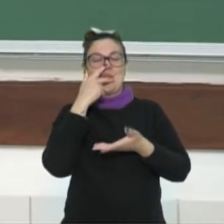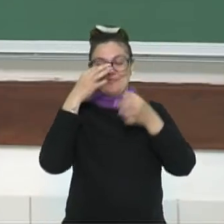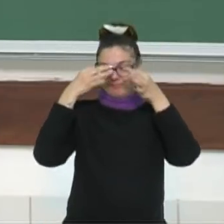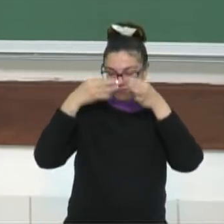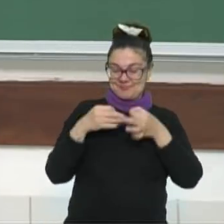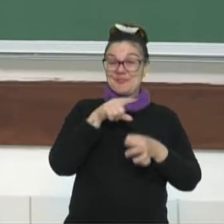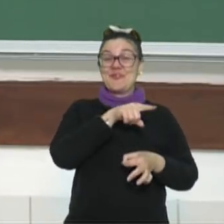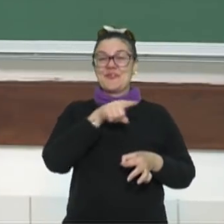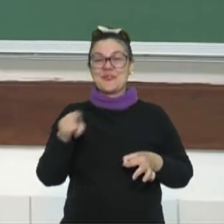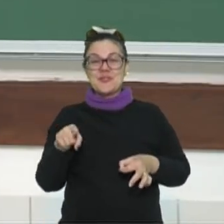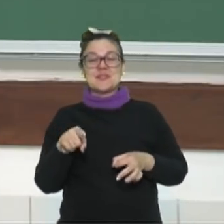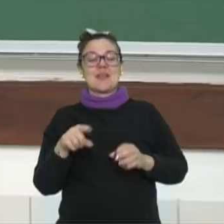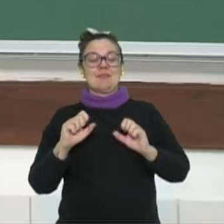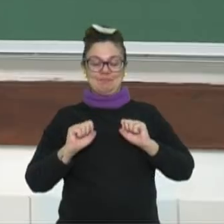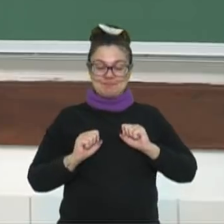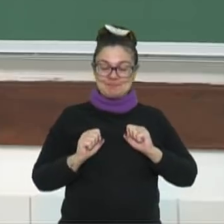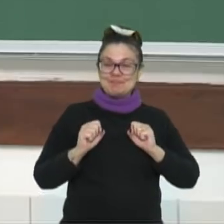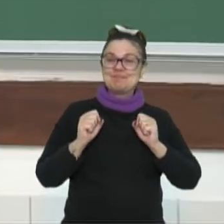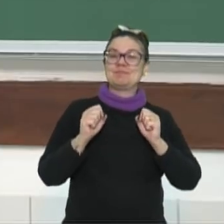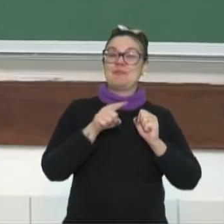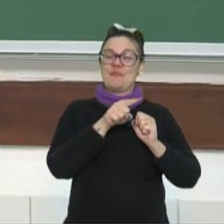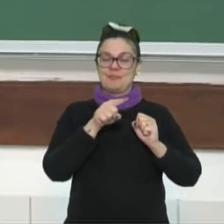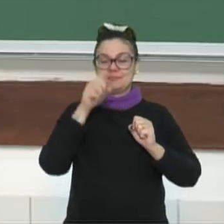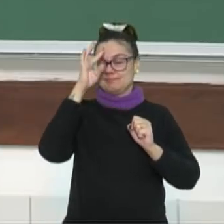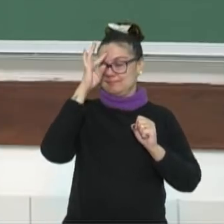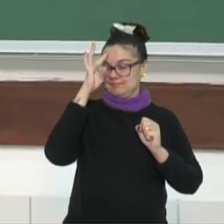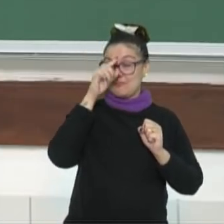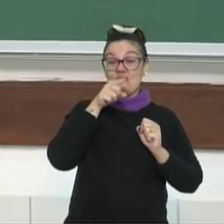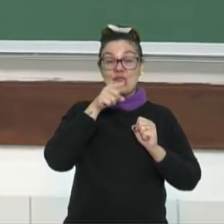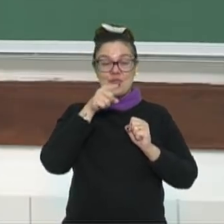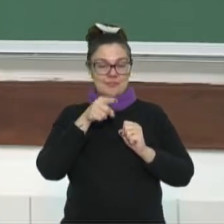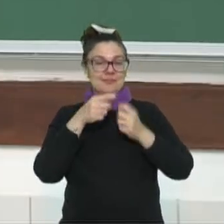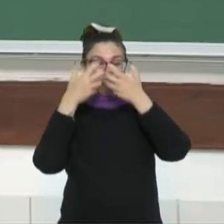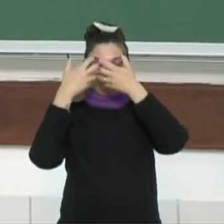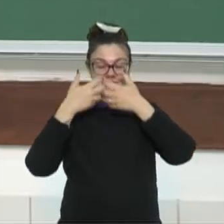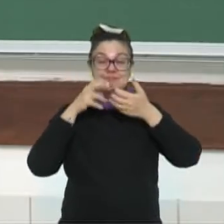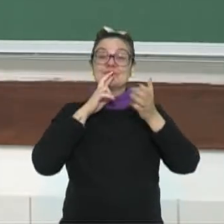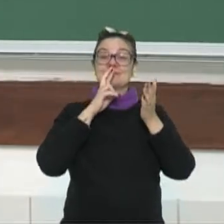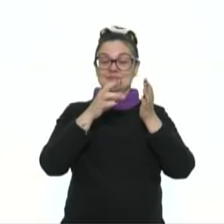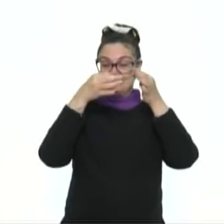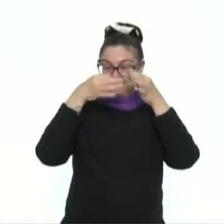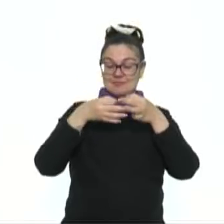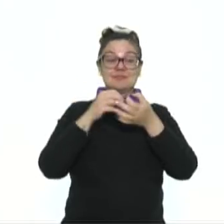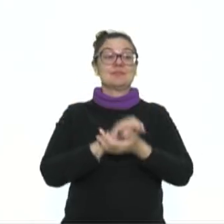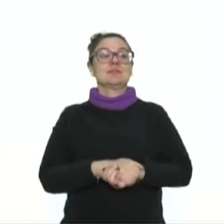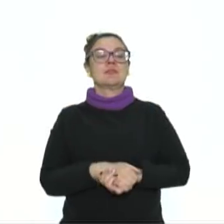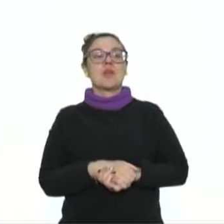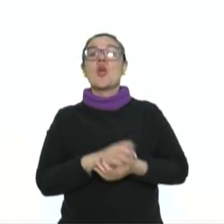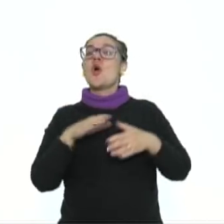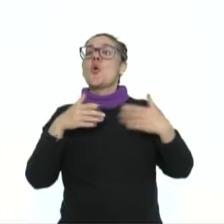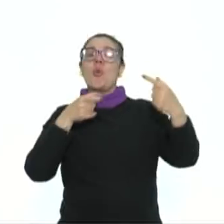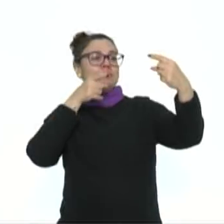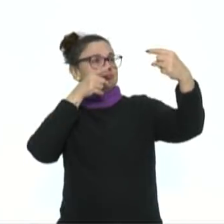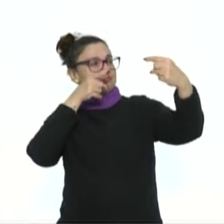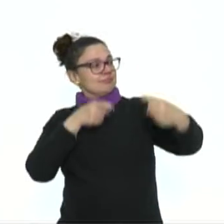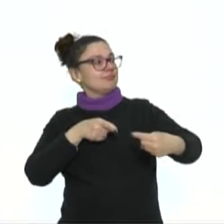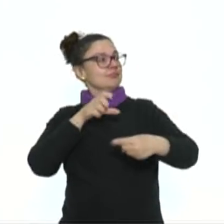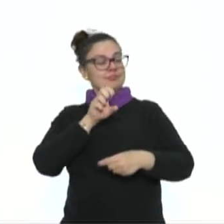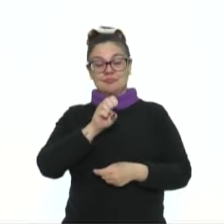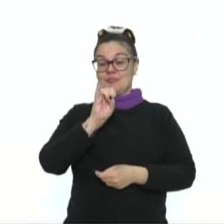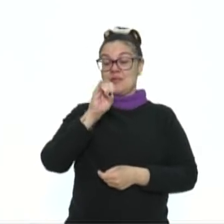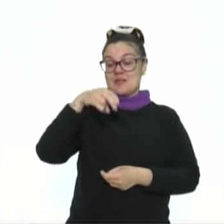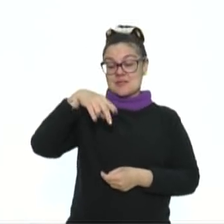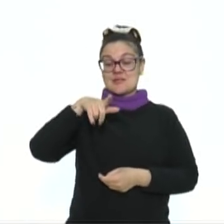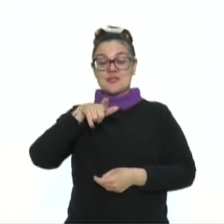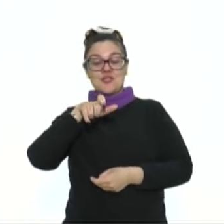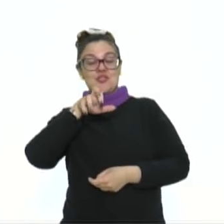que você, com o seu poder de reflexão, conseguiu escrever algo bem interessante. Quais são os desafios constatados por Peter Singer em